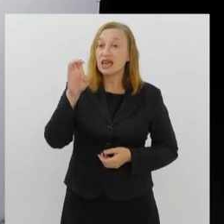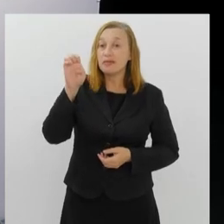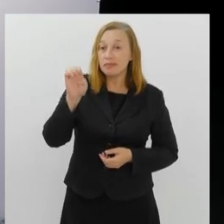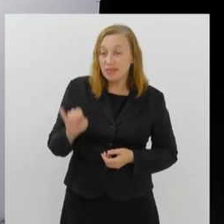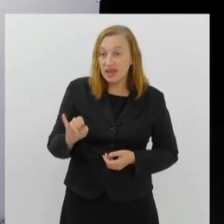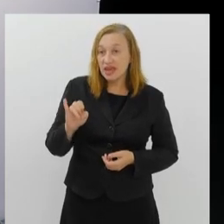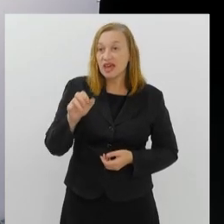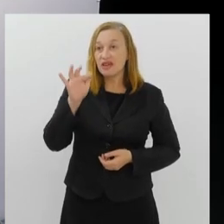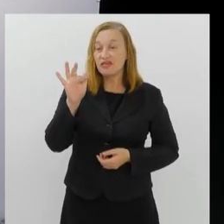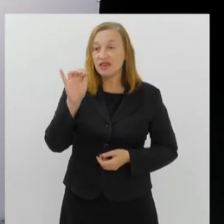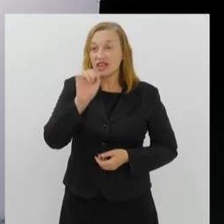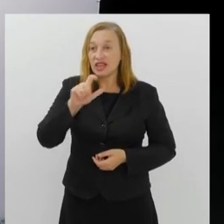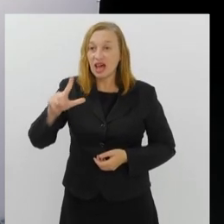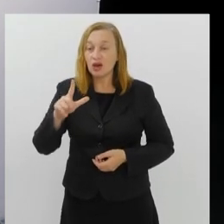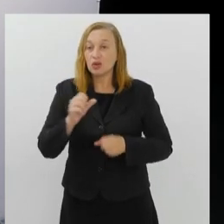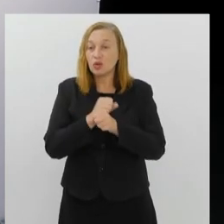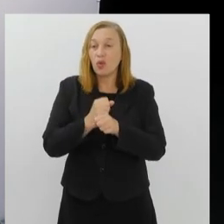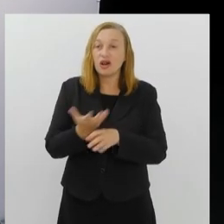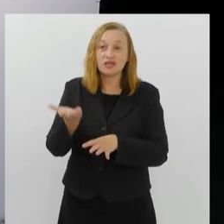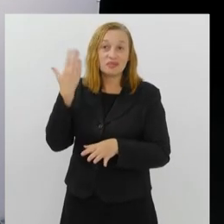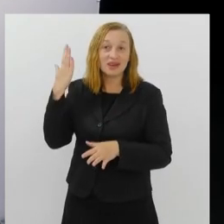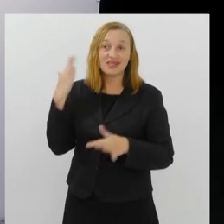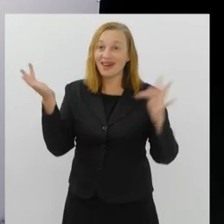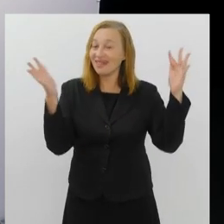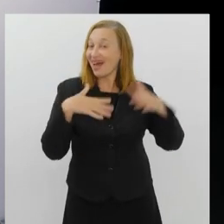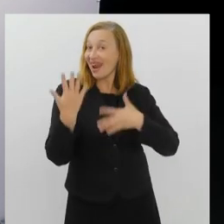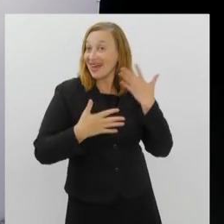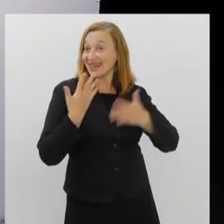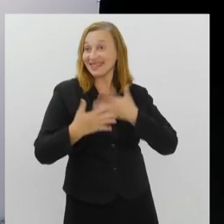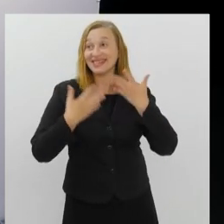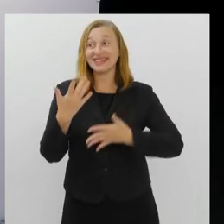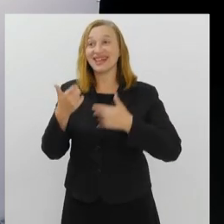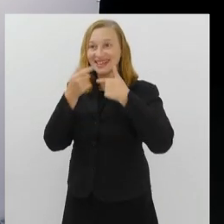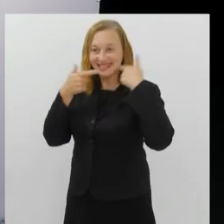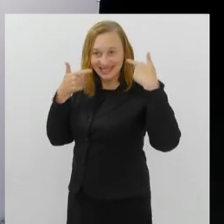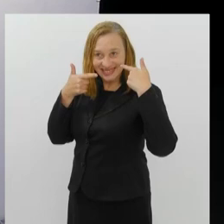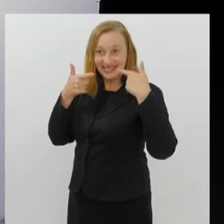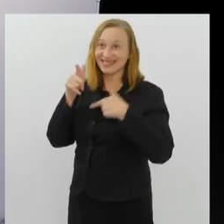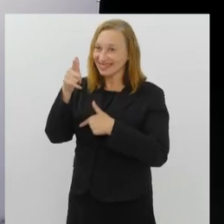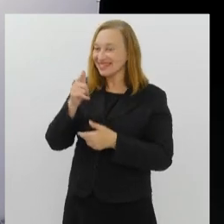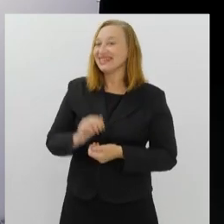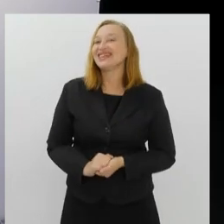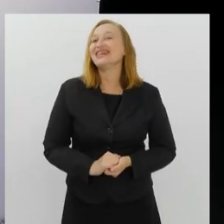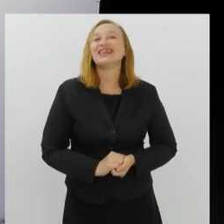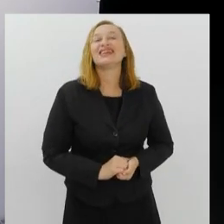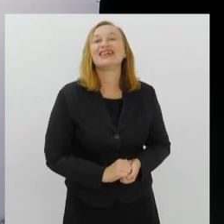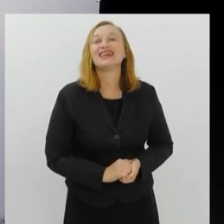passado. Meu sorriso, né? Já dá pra ver a alegria que eu tenho em estar